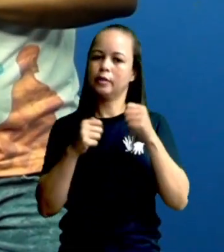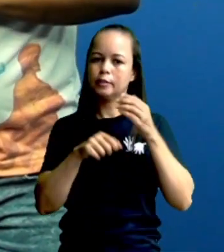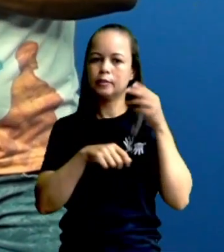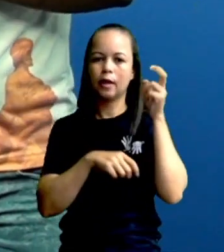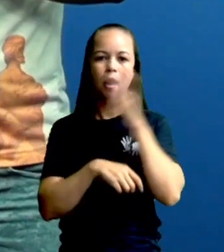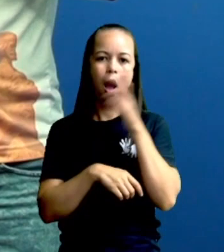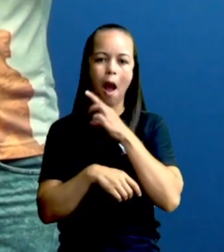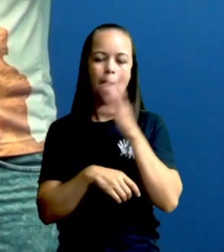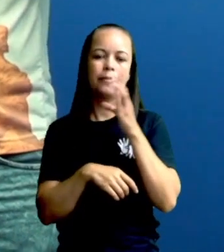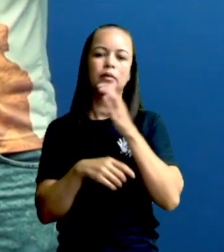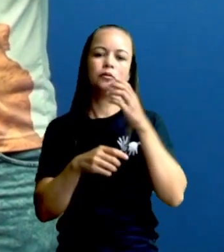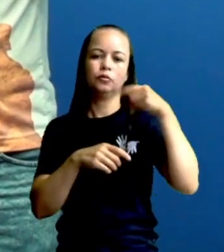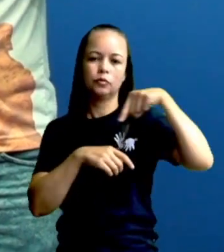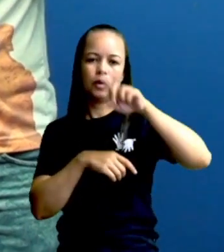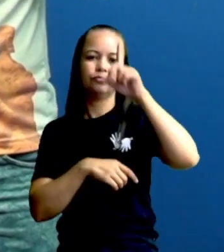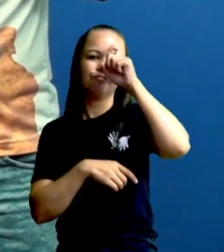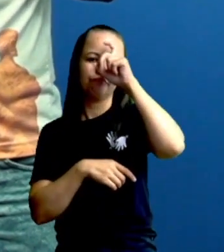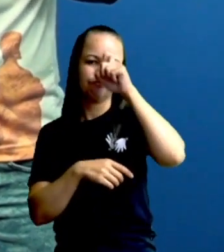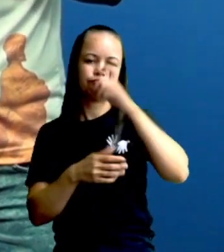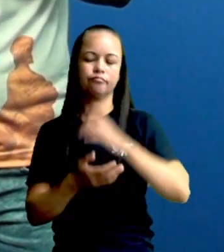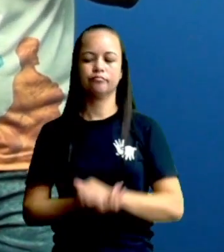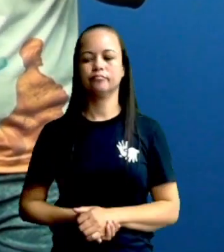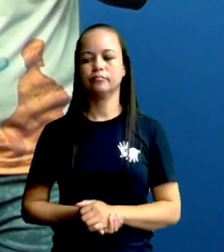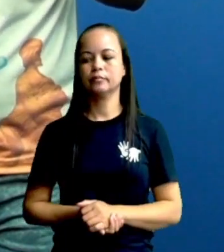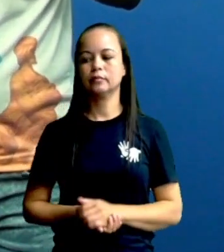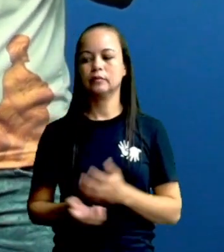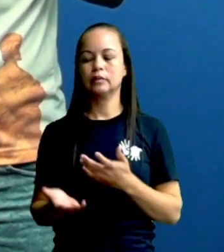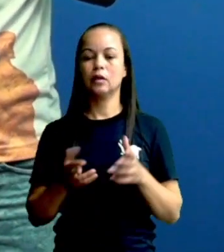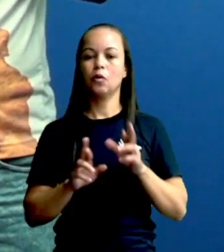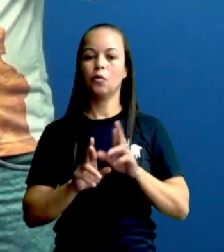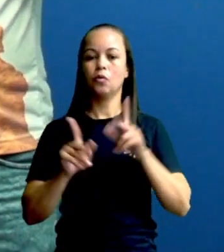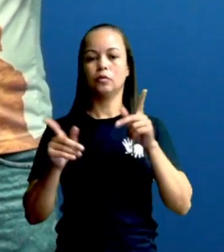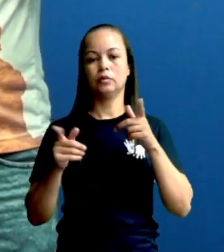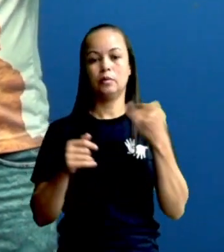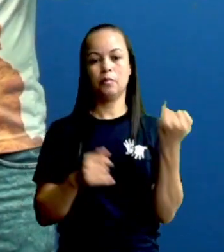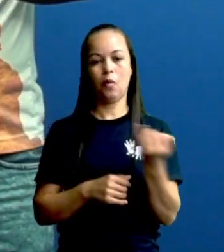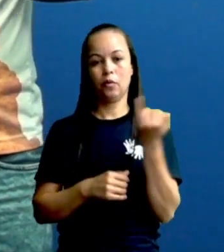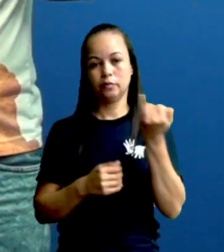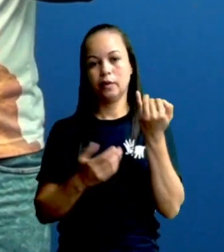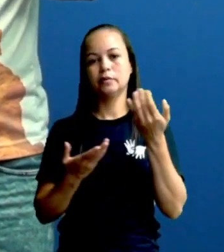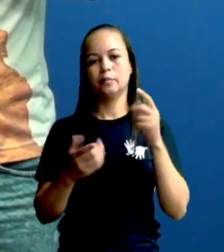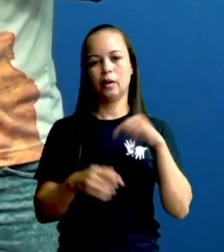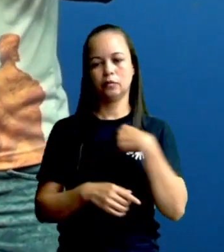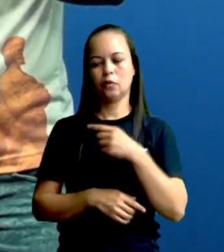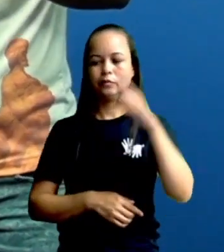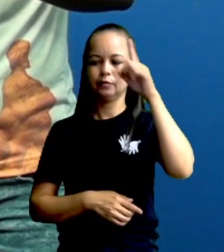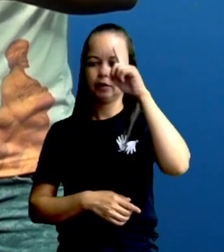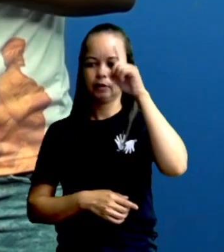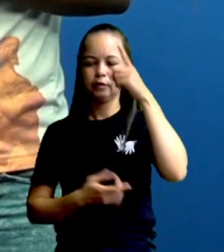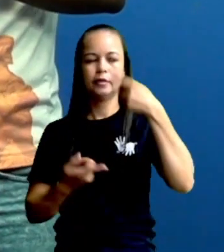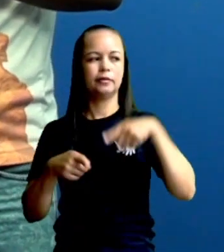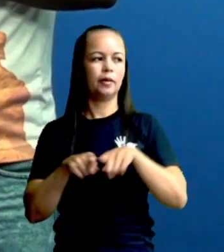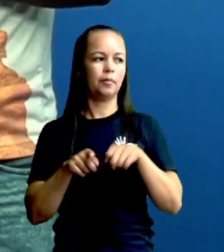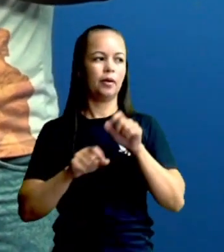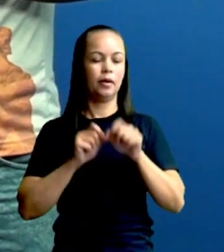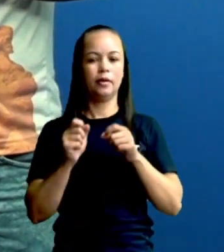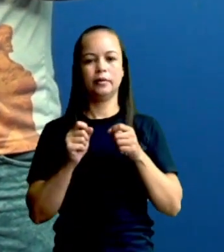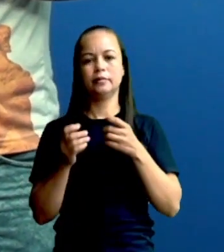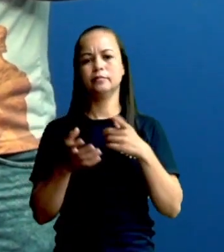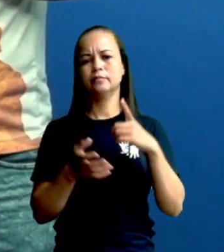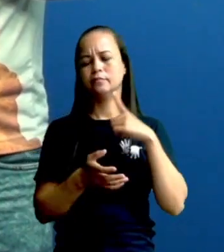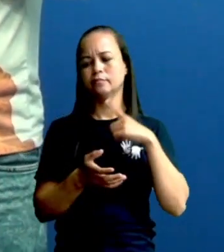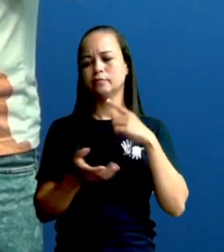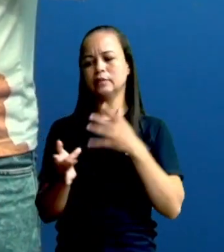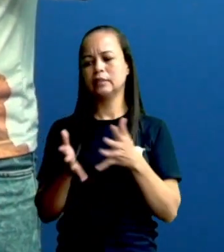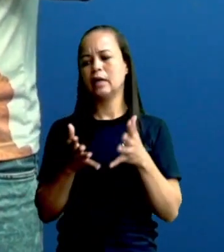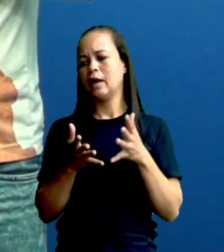emergência. Outros animais bastante impressionantes para nosso dia a dia são as tartarugas, cágados e jabutis.